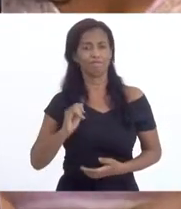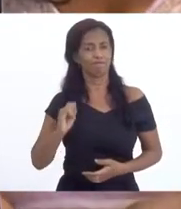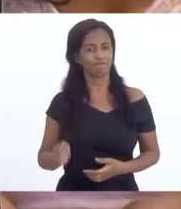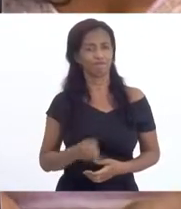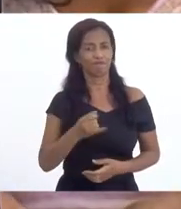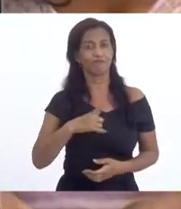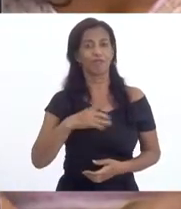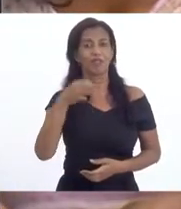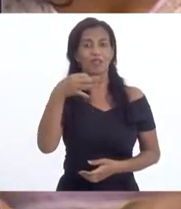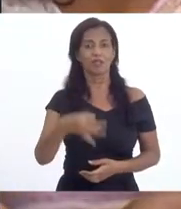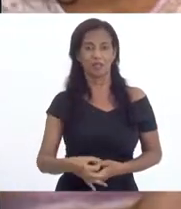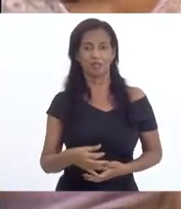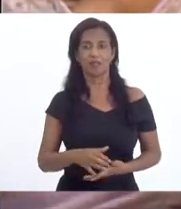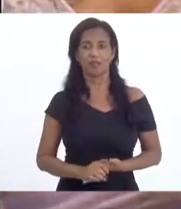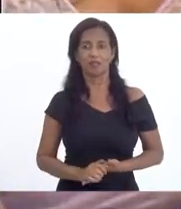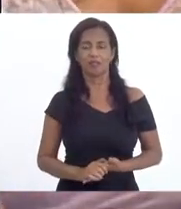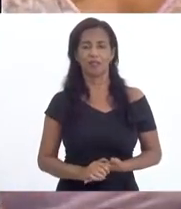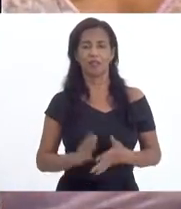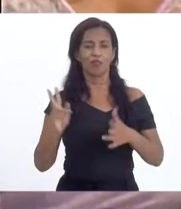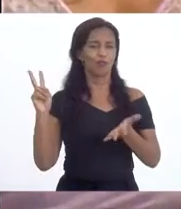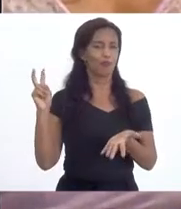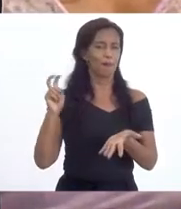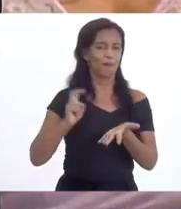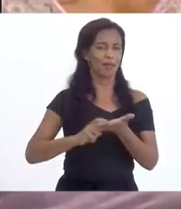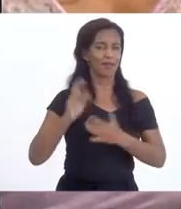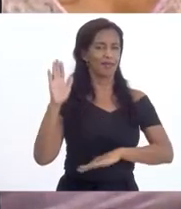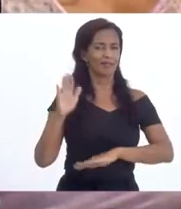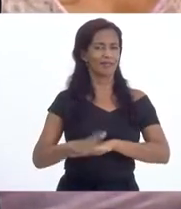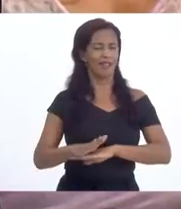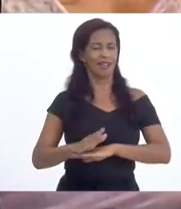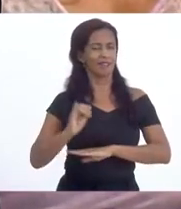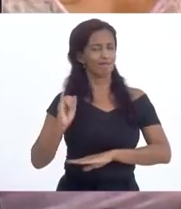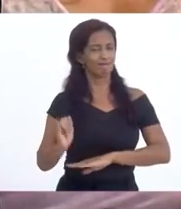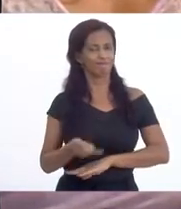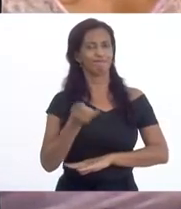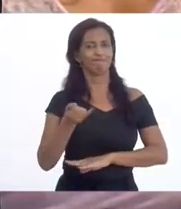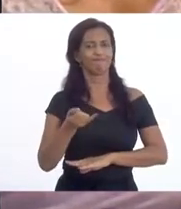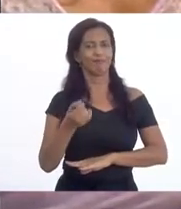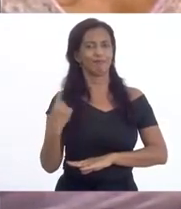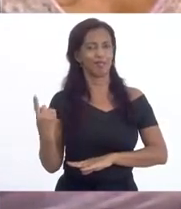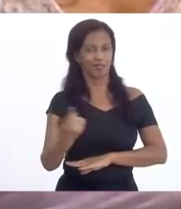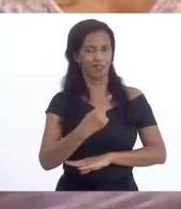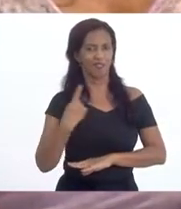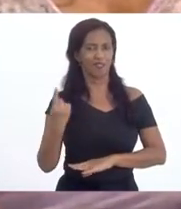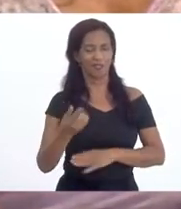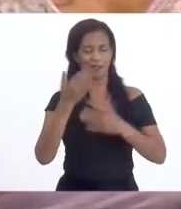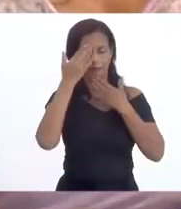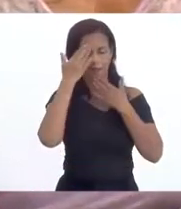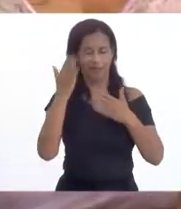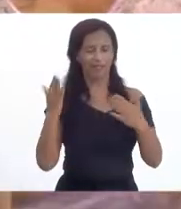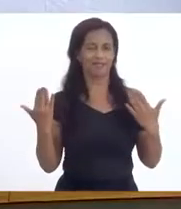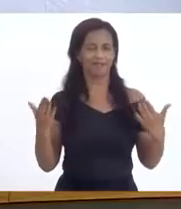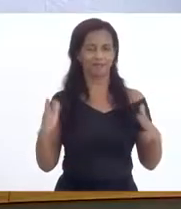tenho certeza absoluta que foi uma manhã tarde muito proveitosa para todos nós. Muito